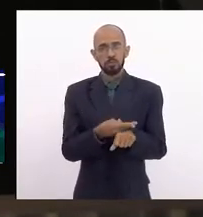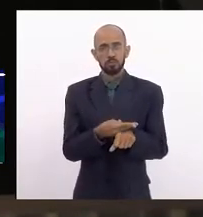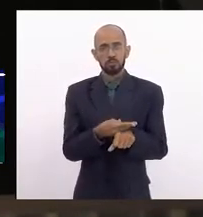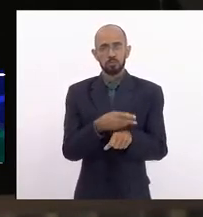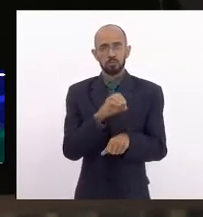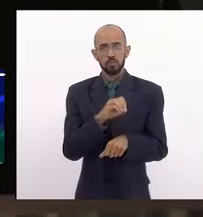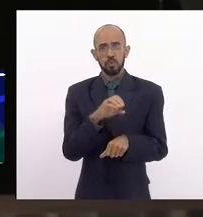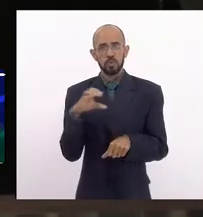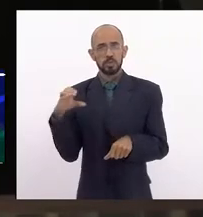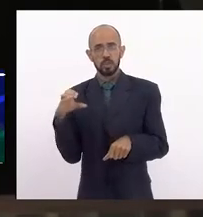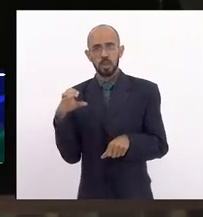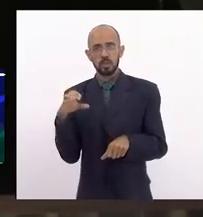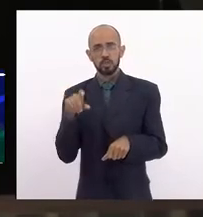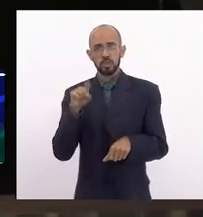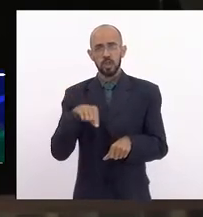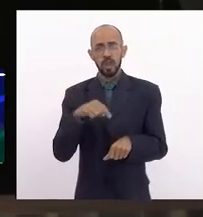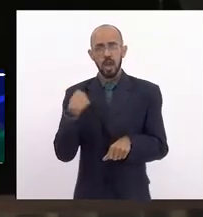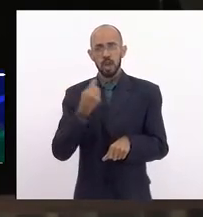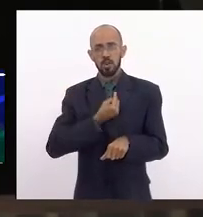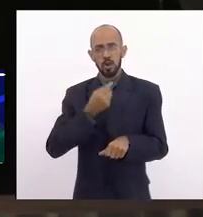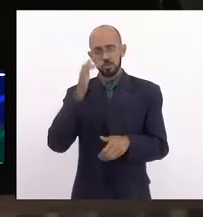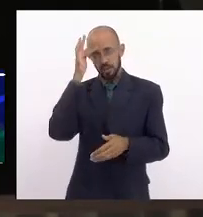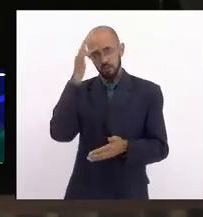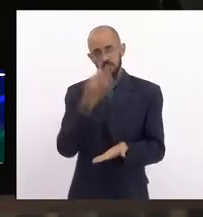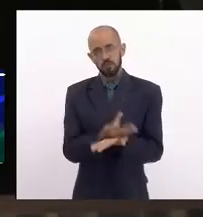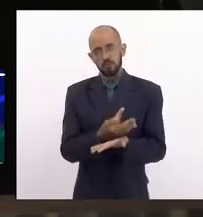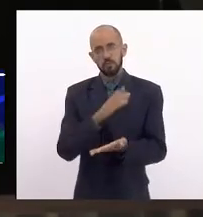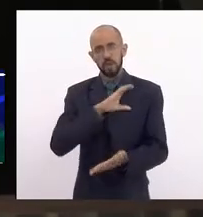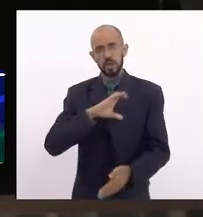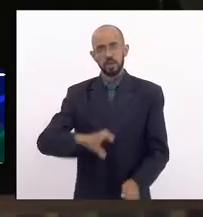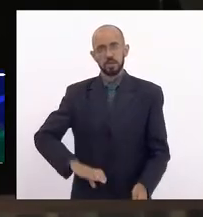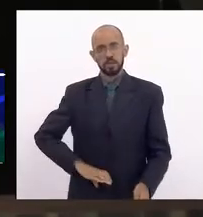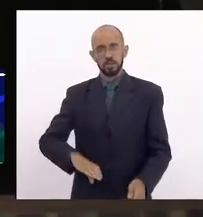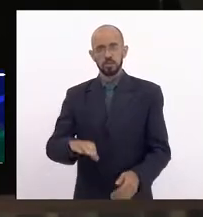ocidental que a nossa fé cristã